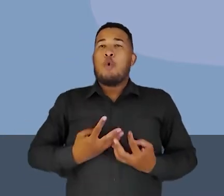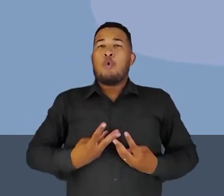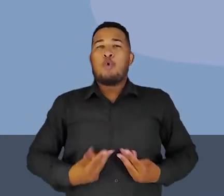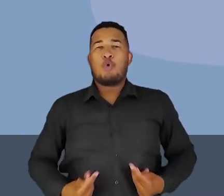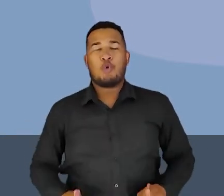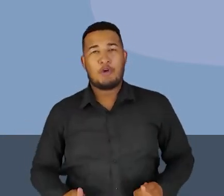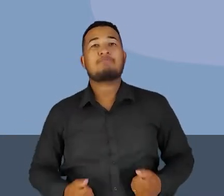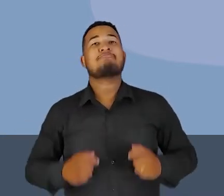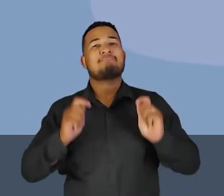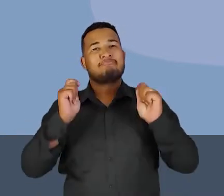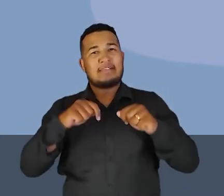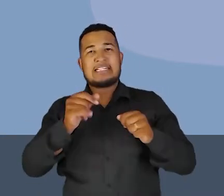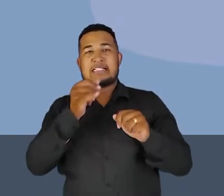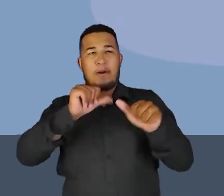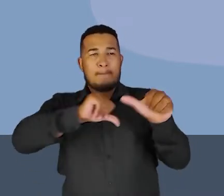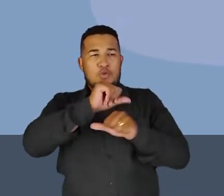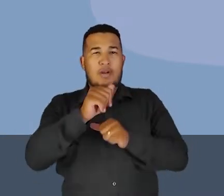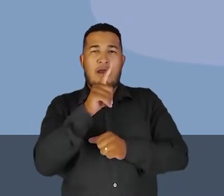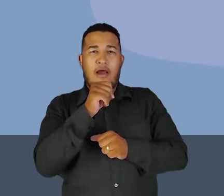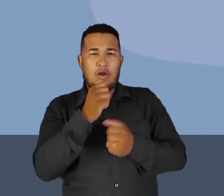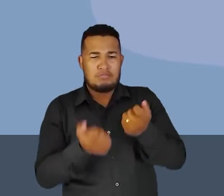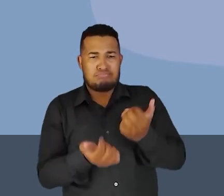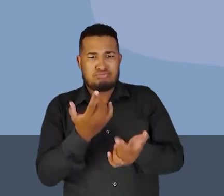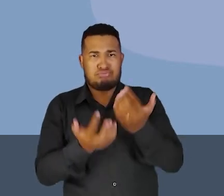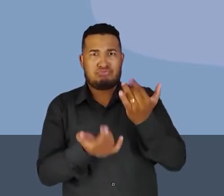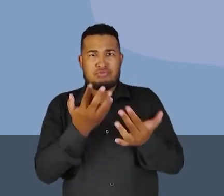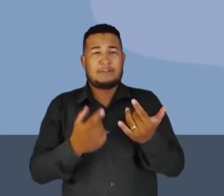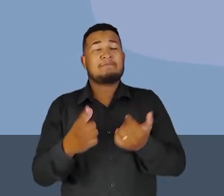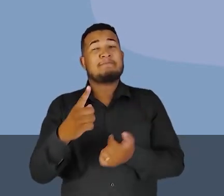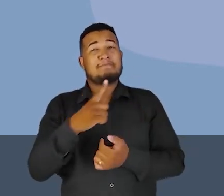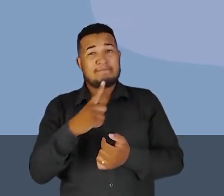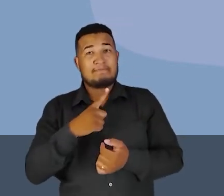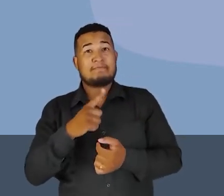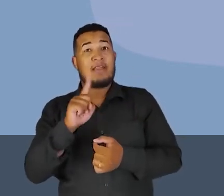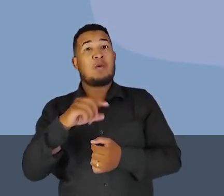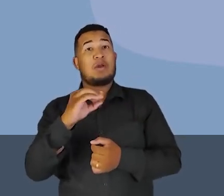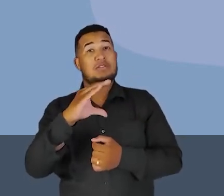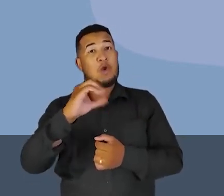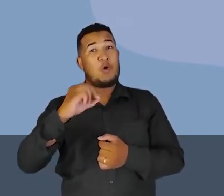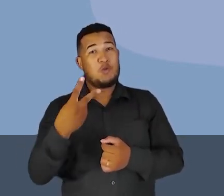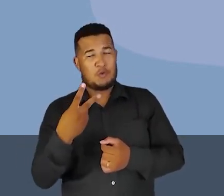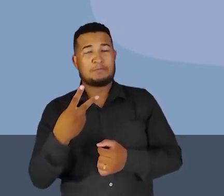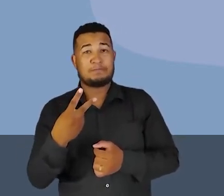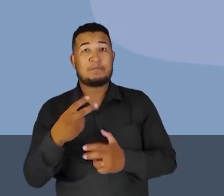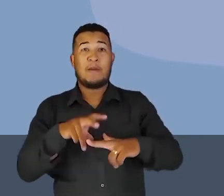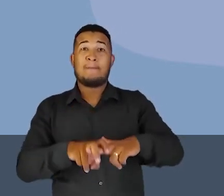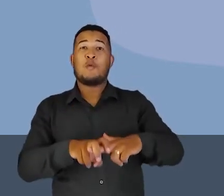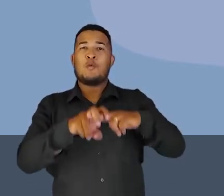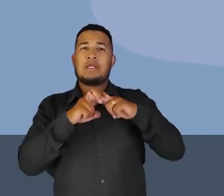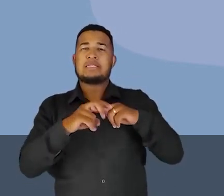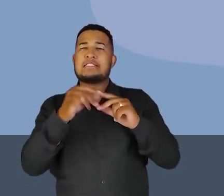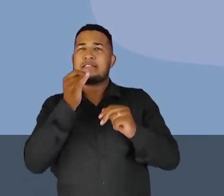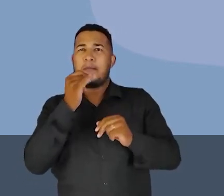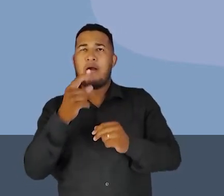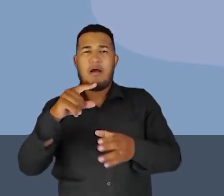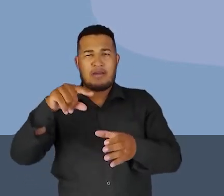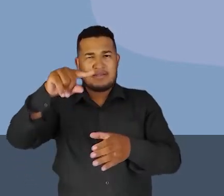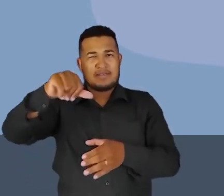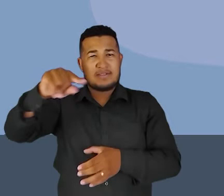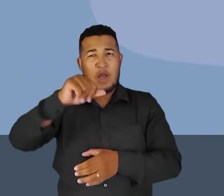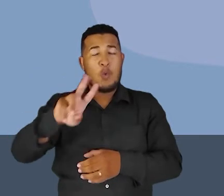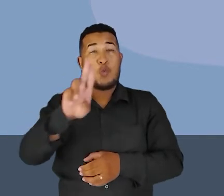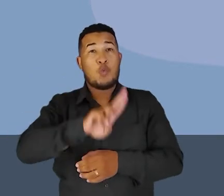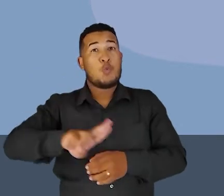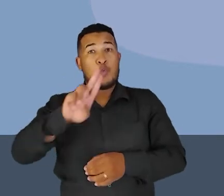efervescente, né? Quando ele é colocado em água, ele forma borbulhas, que são gás carbônico. Por isso, esse sal, ele é utilizado